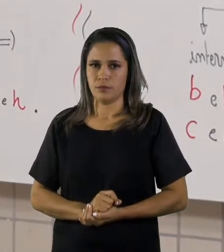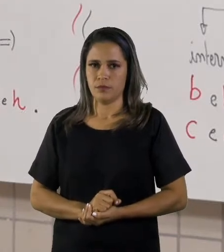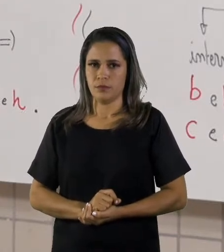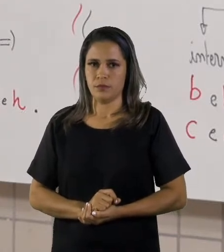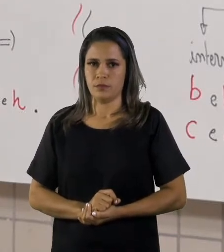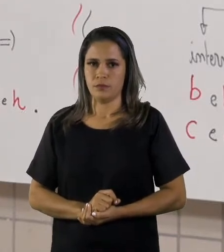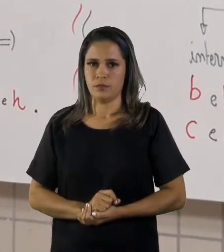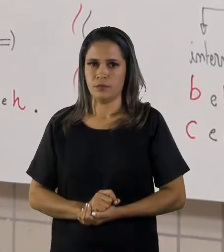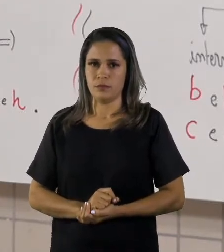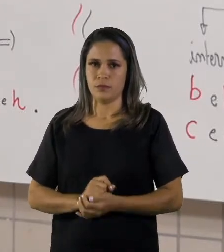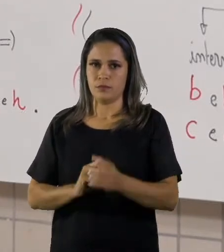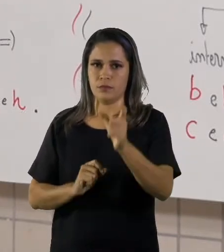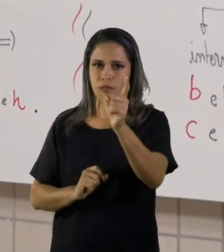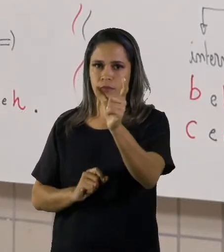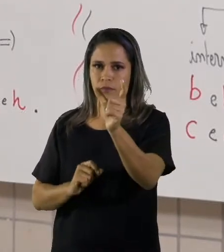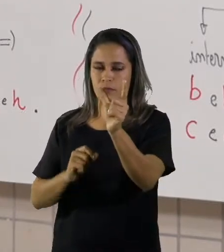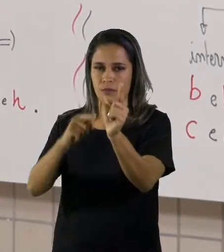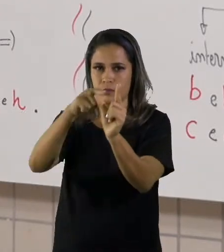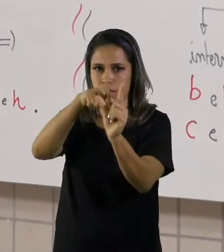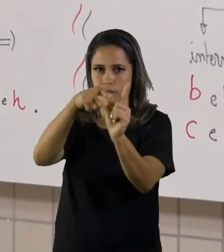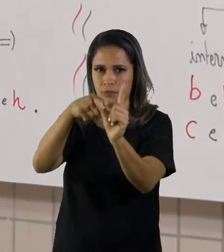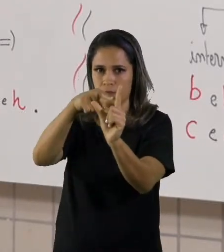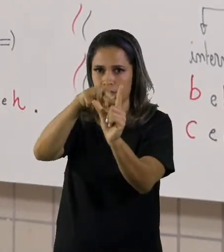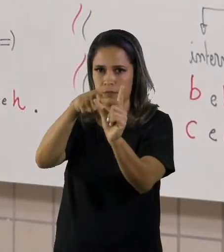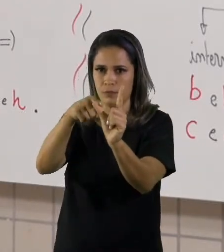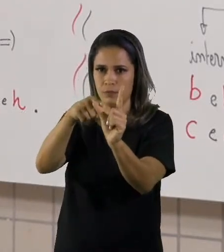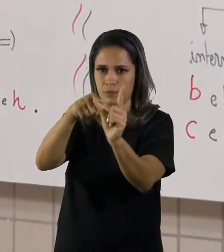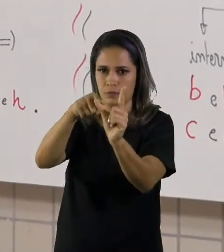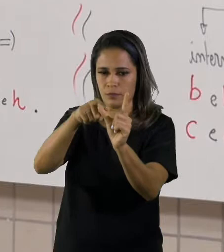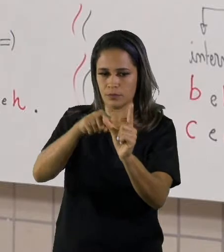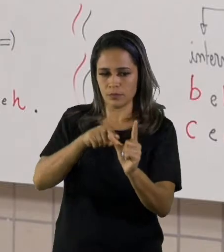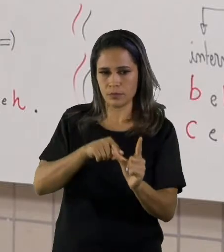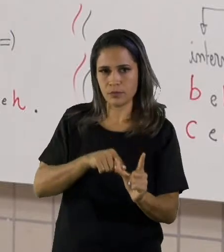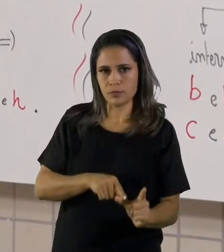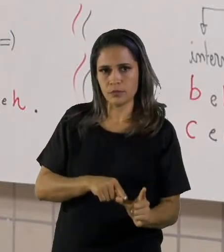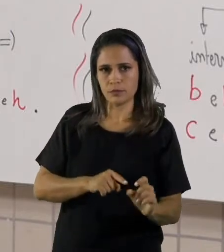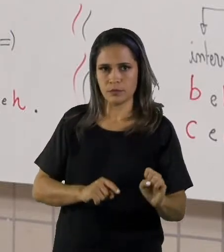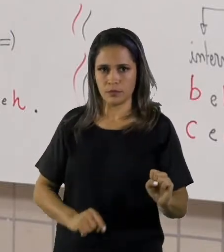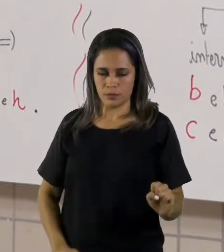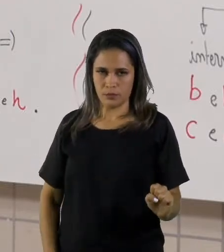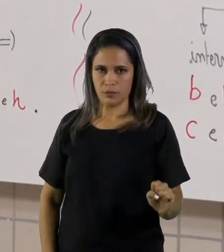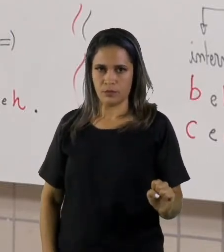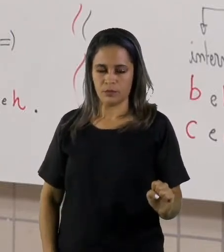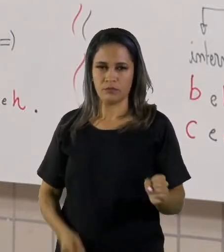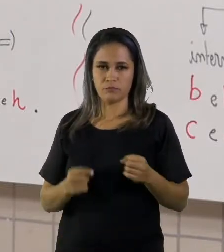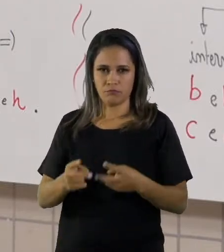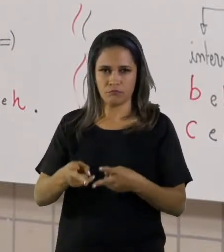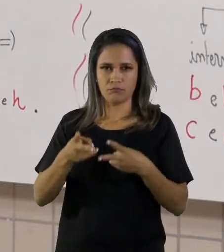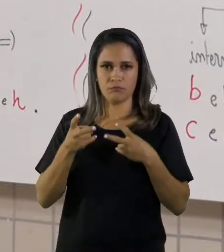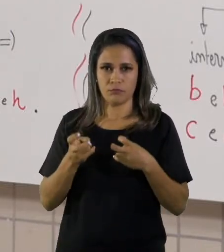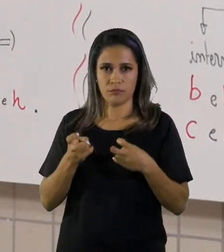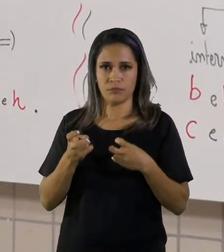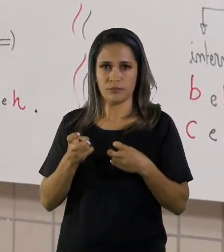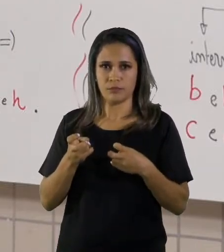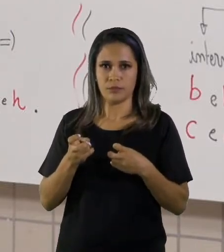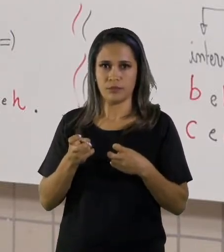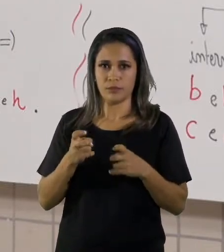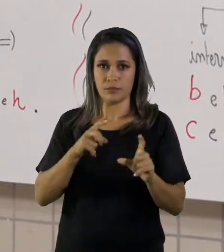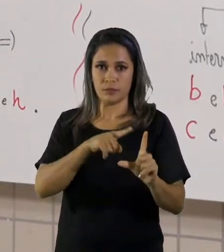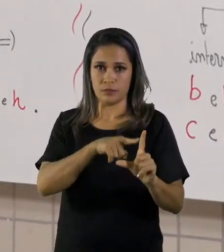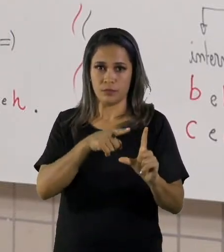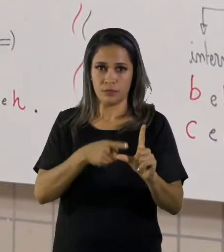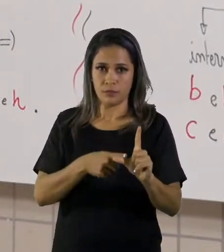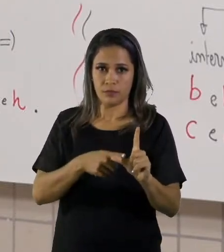se eu empurrasse novamente essa reta R para cima do S, você ia perceber que o ângulo C